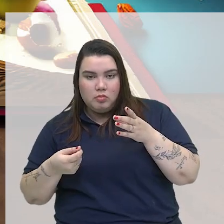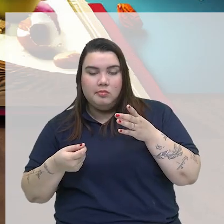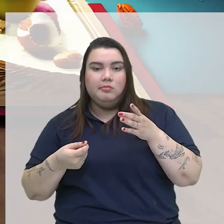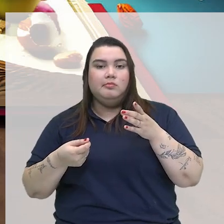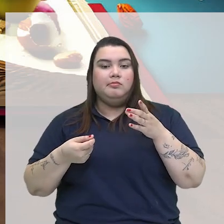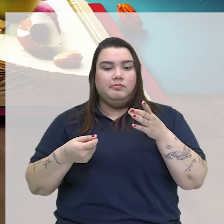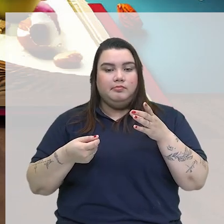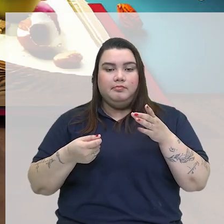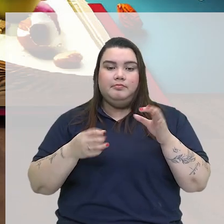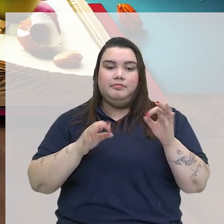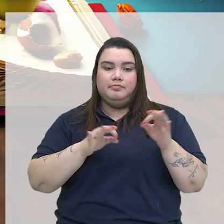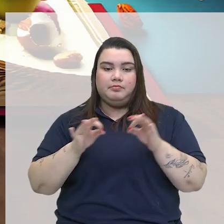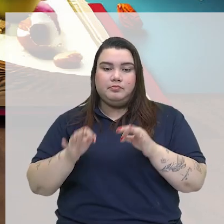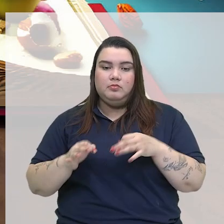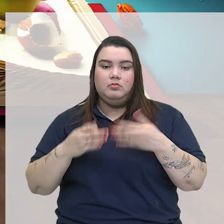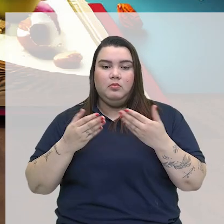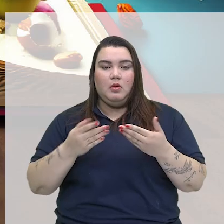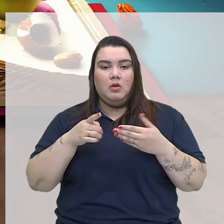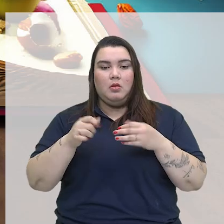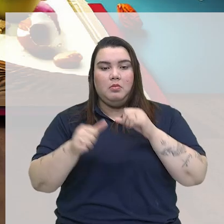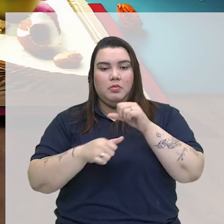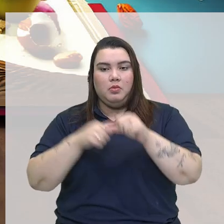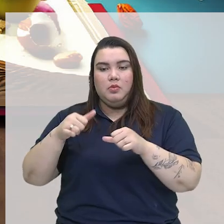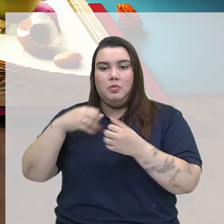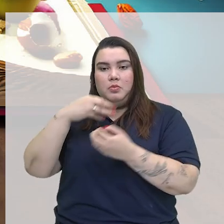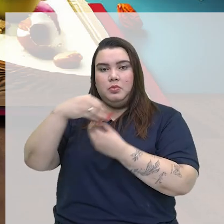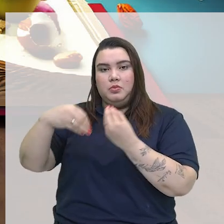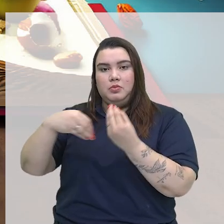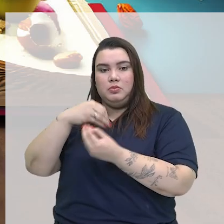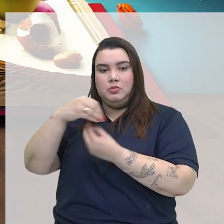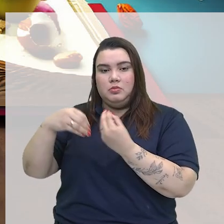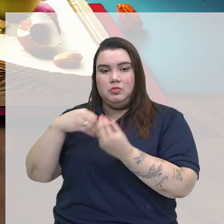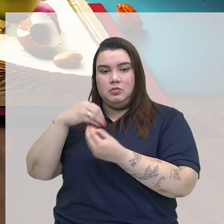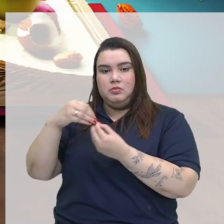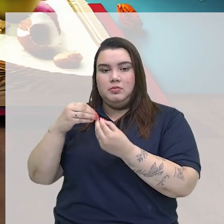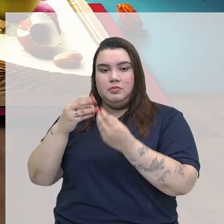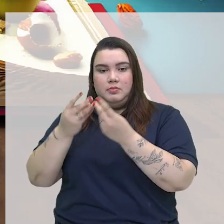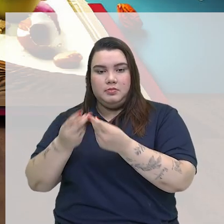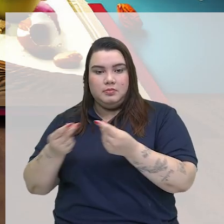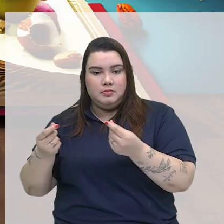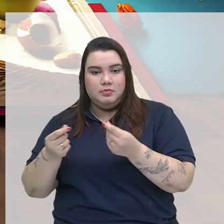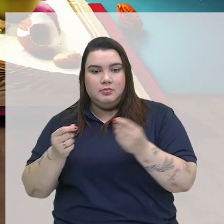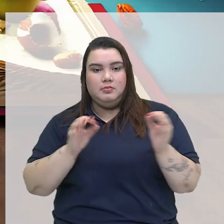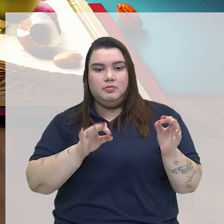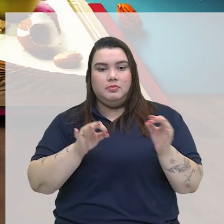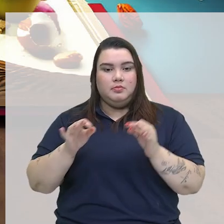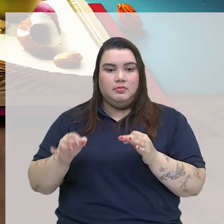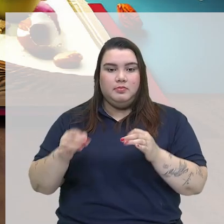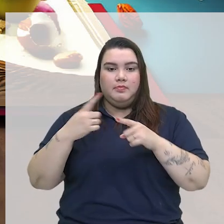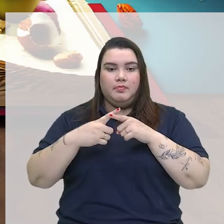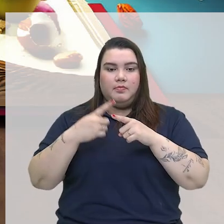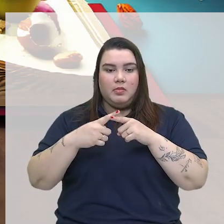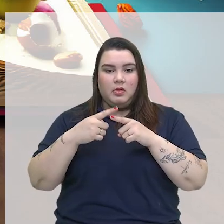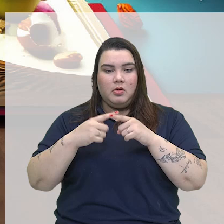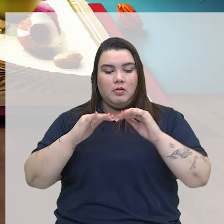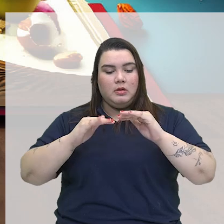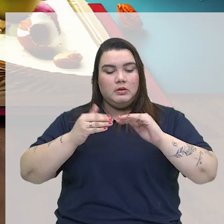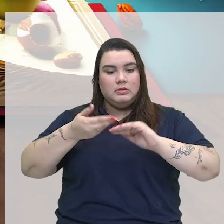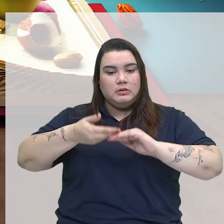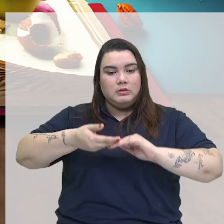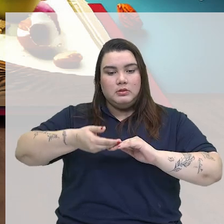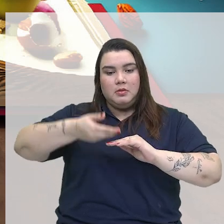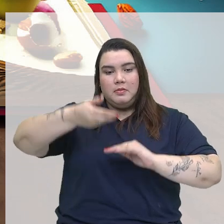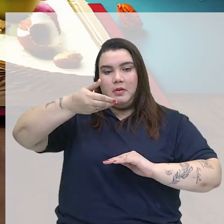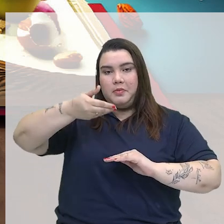de filtração, aí ela se transforma em uma mistura homogênea, né? Porque todos aqueles sólidos